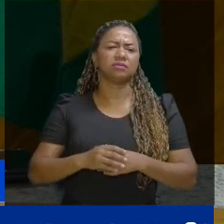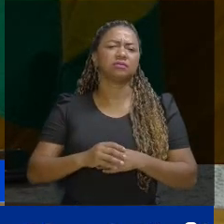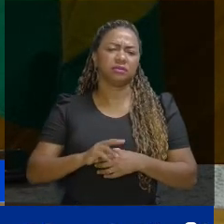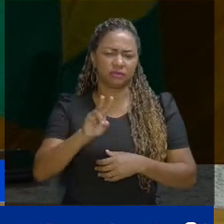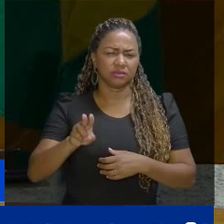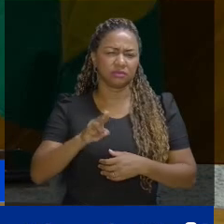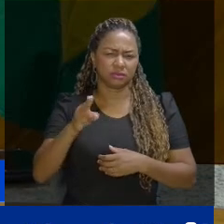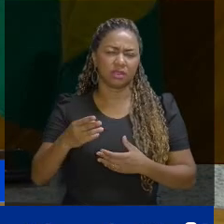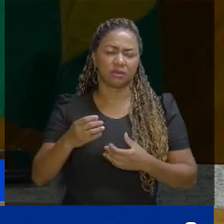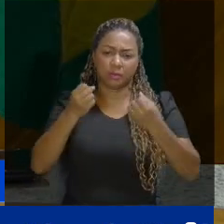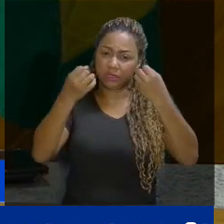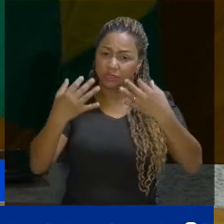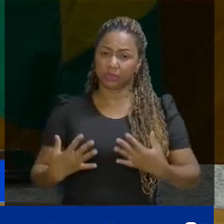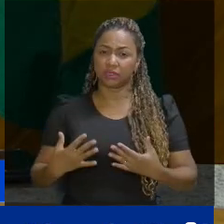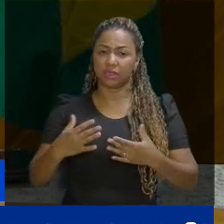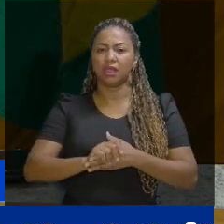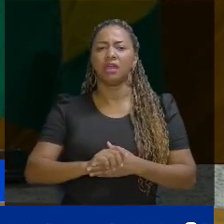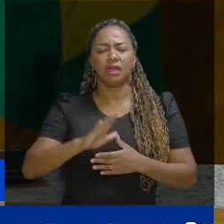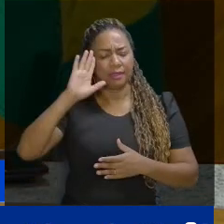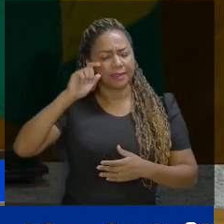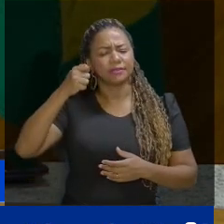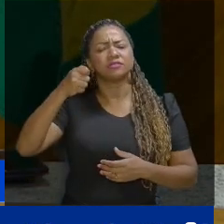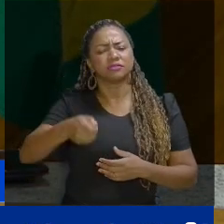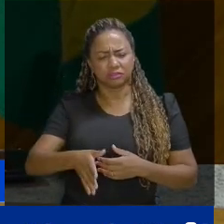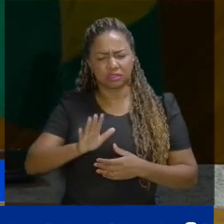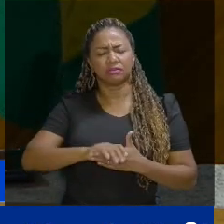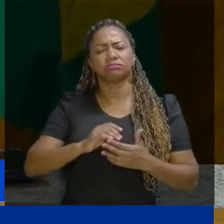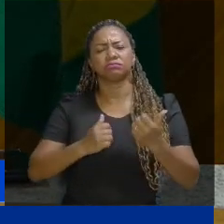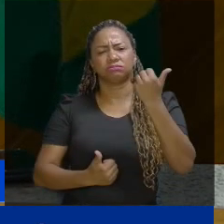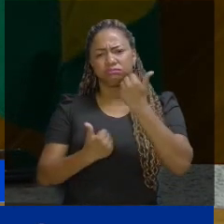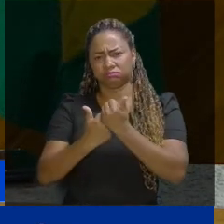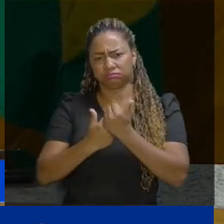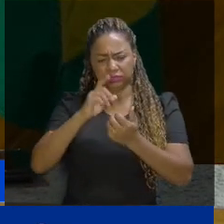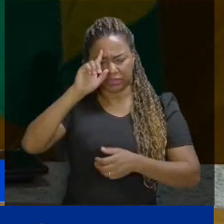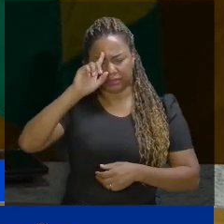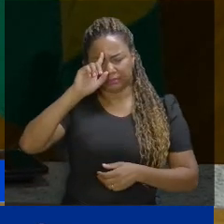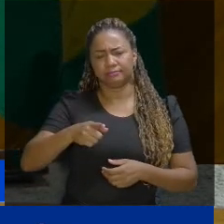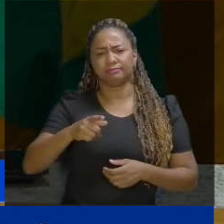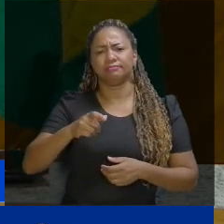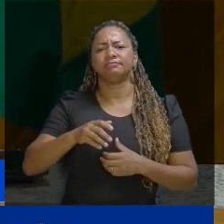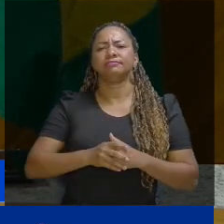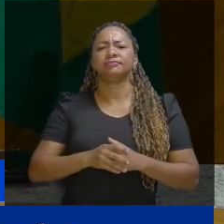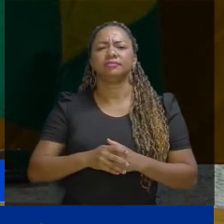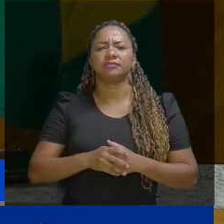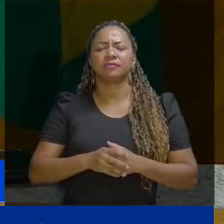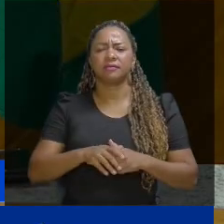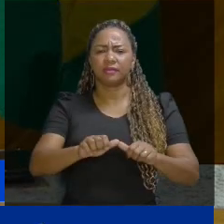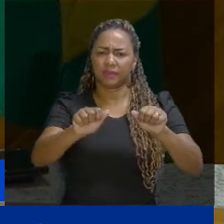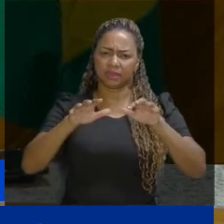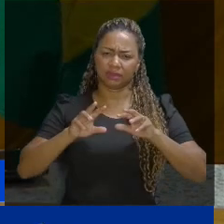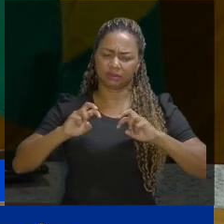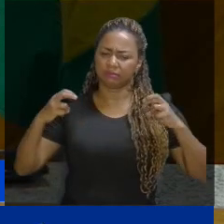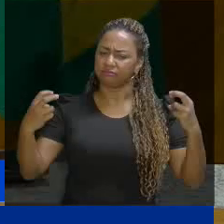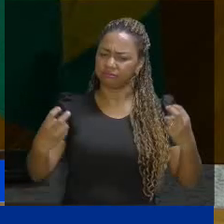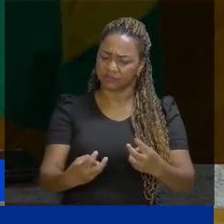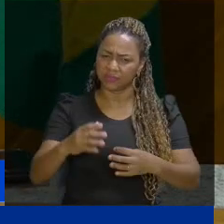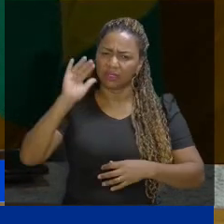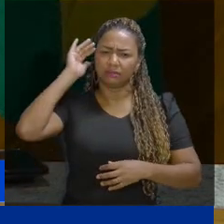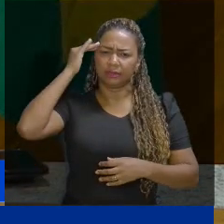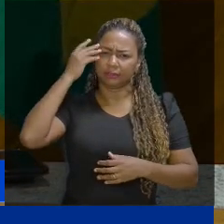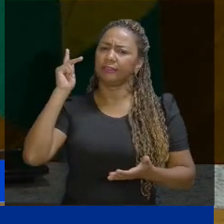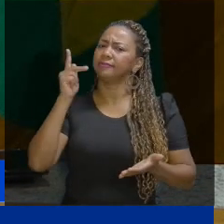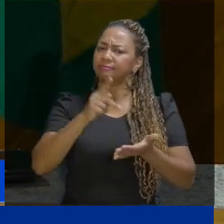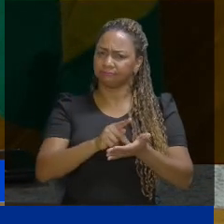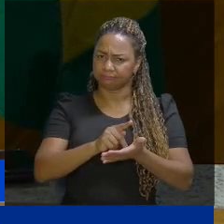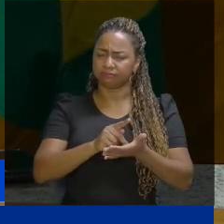foi utilizado como fundamento, mas essa decisão já havia sido substituída pela decisão de plenário. Então, se o colegiado entender de fato